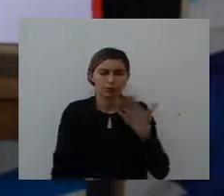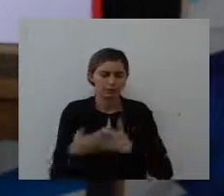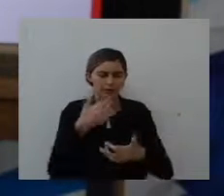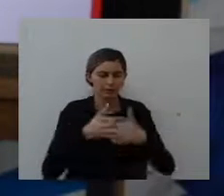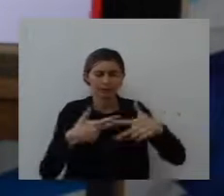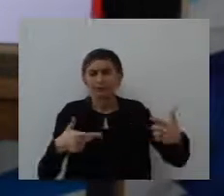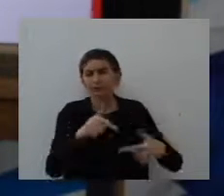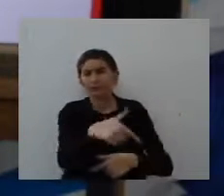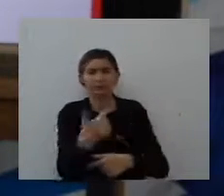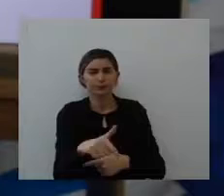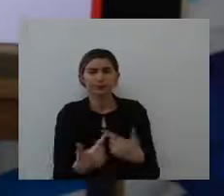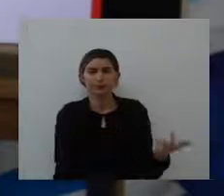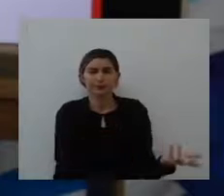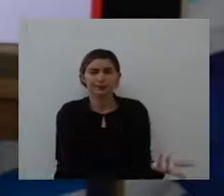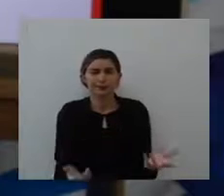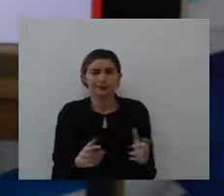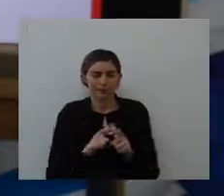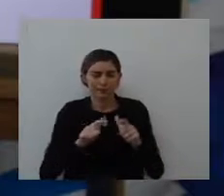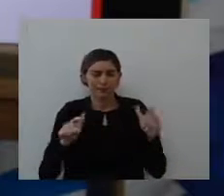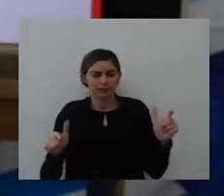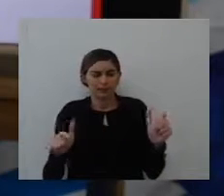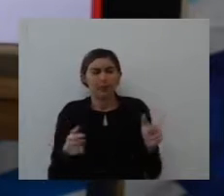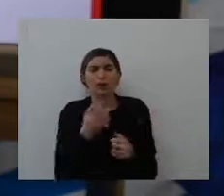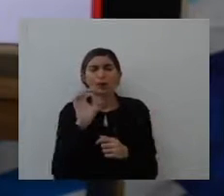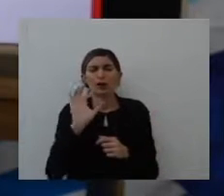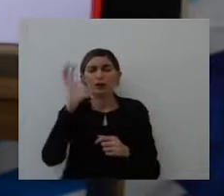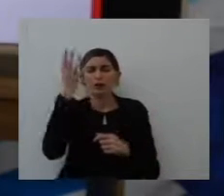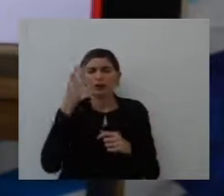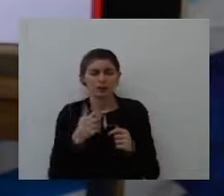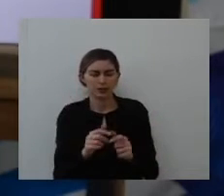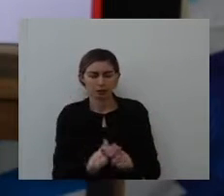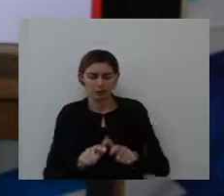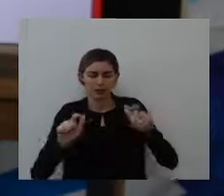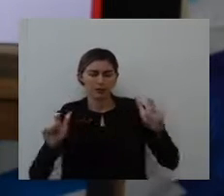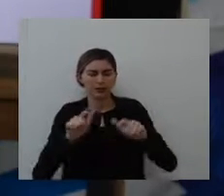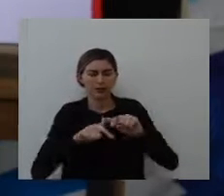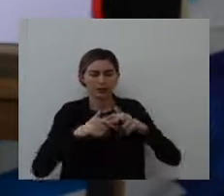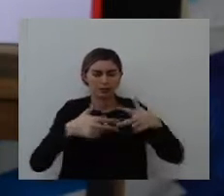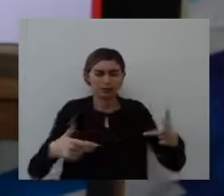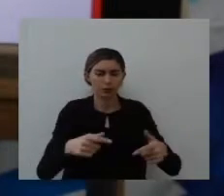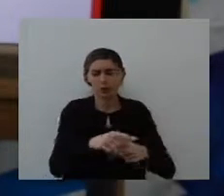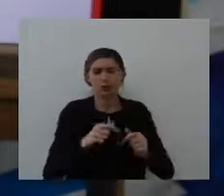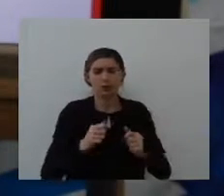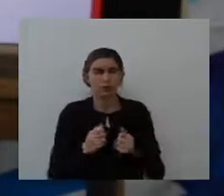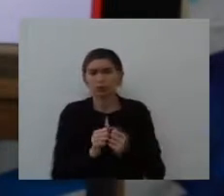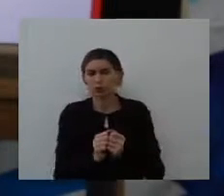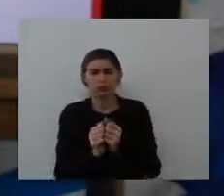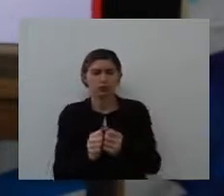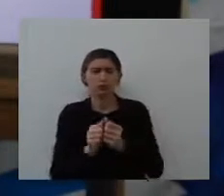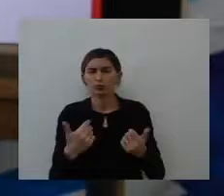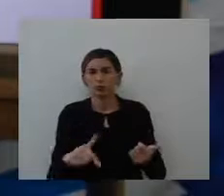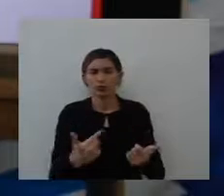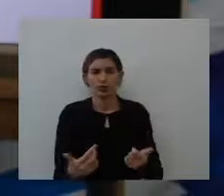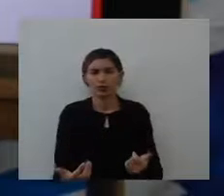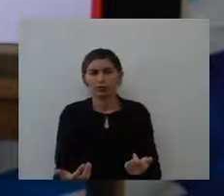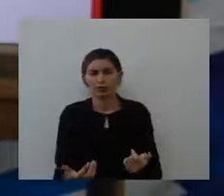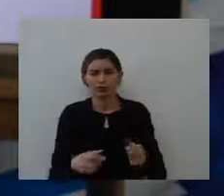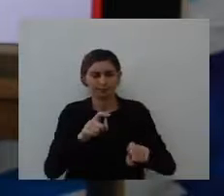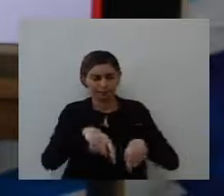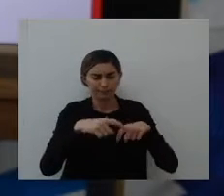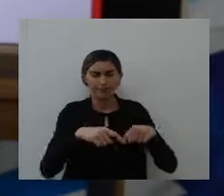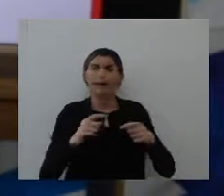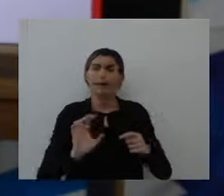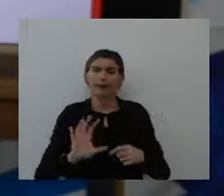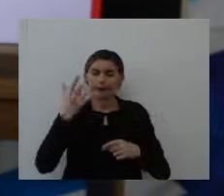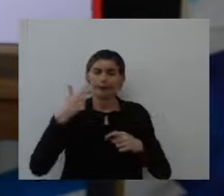que é que acontece quando o aumento do consumo não é acompanhado do aumento da produção?